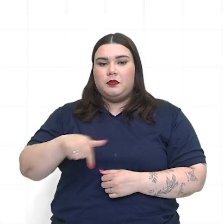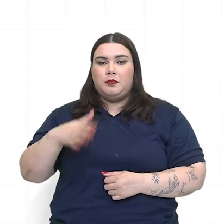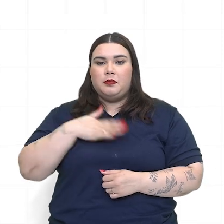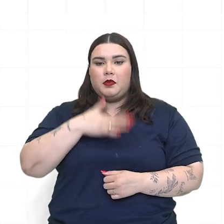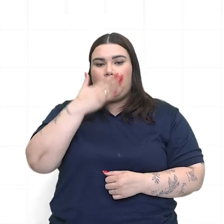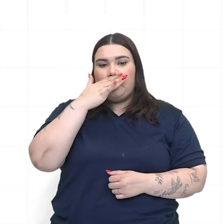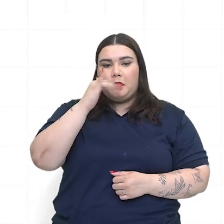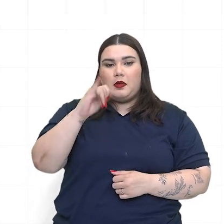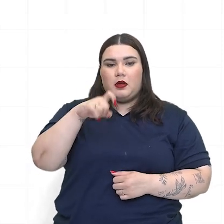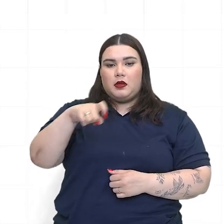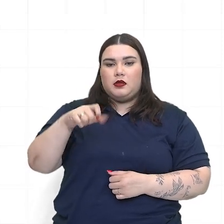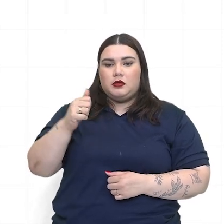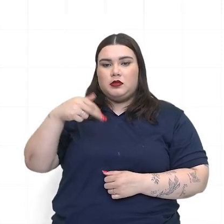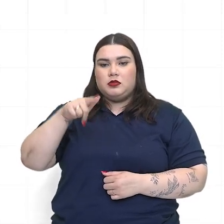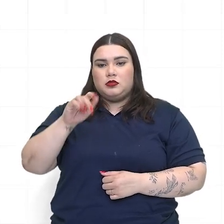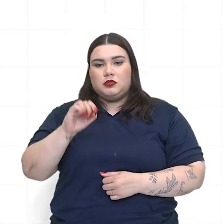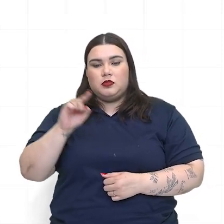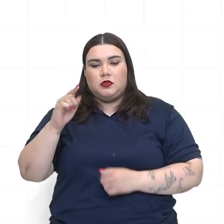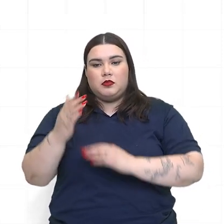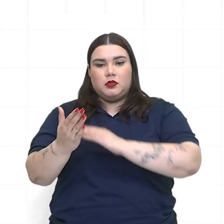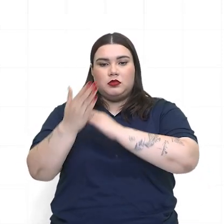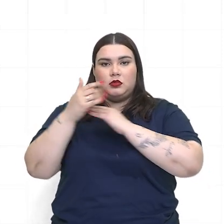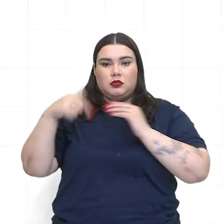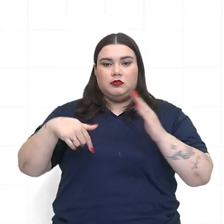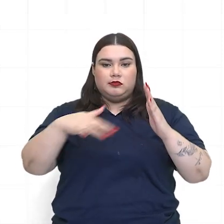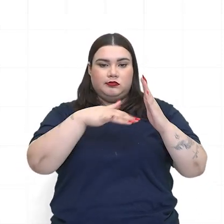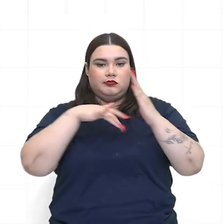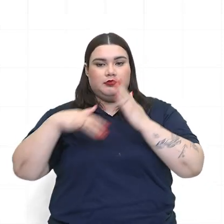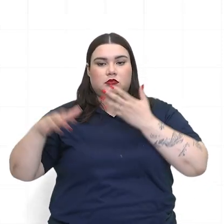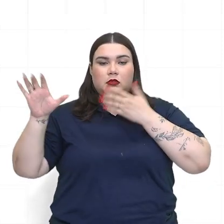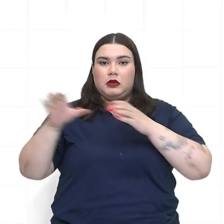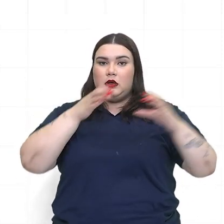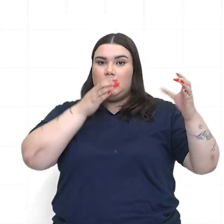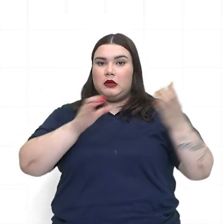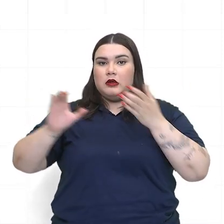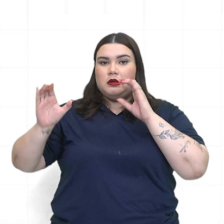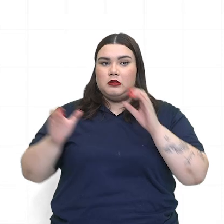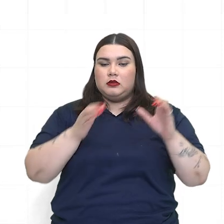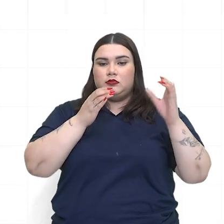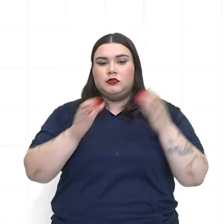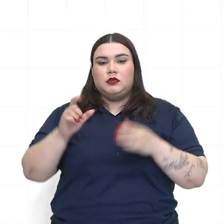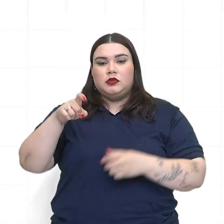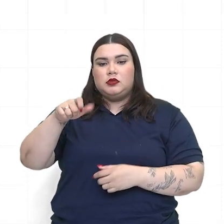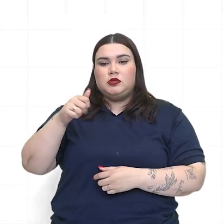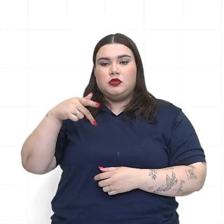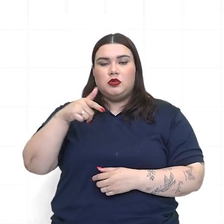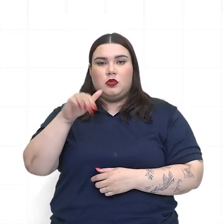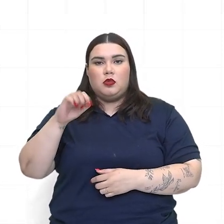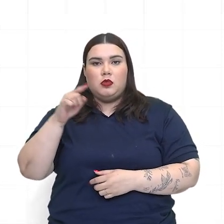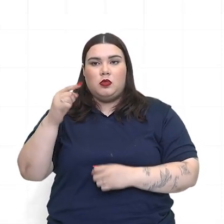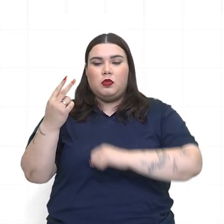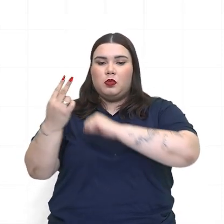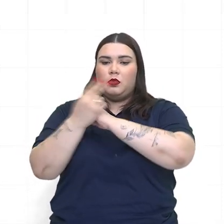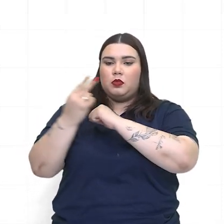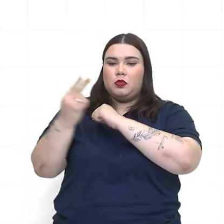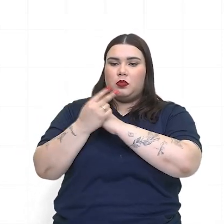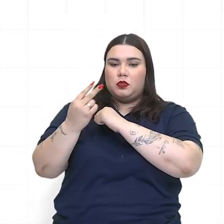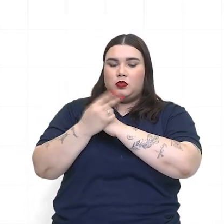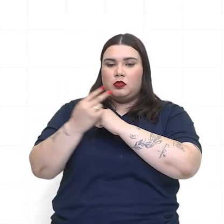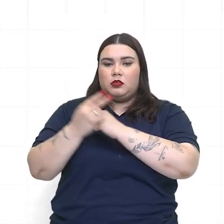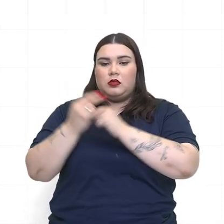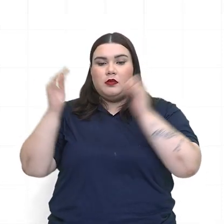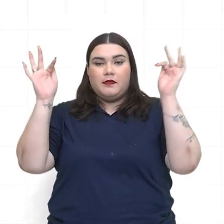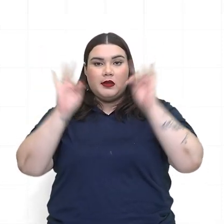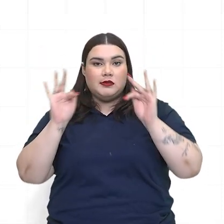meu pai Xangô me ajudou. Nesse terreiro eu vou cantar em seu louvor. Xangô é meu guia, meu protetor.